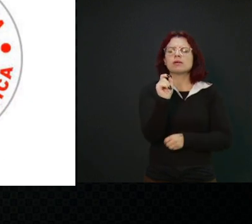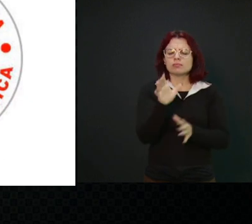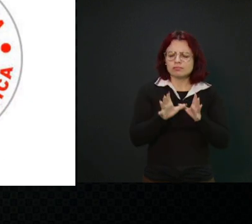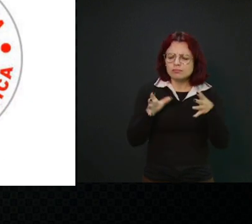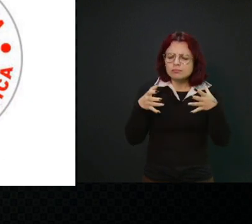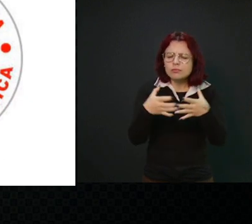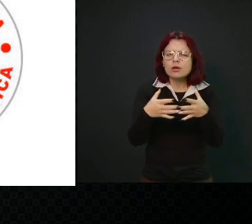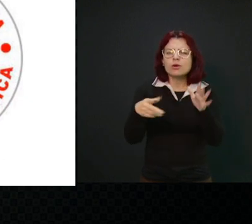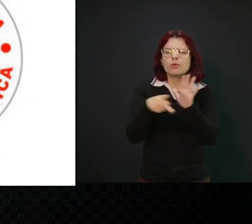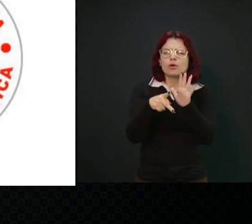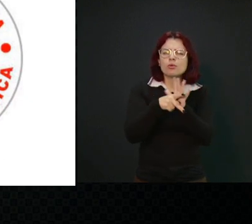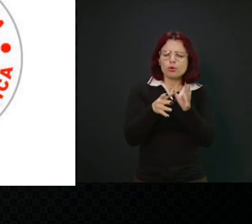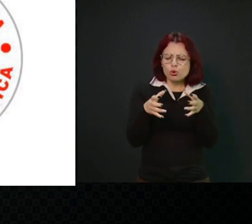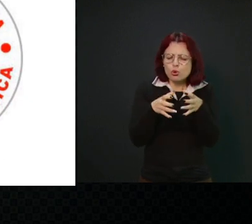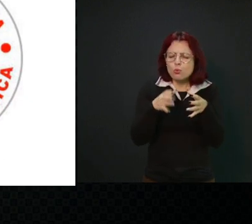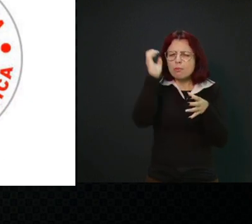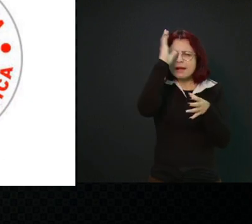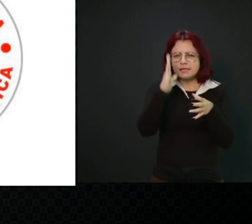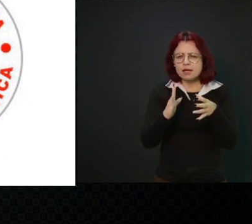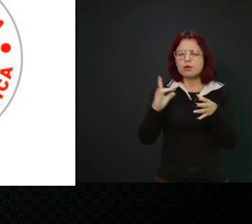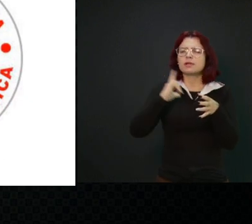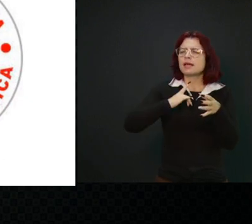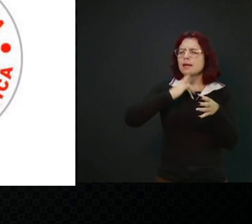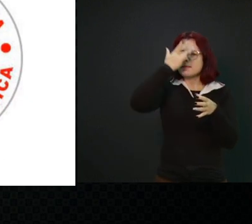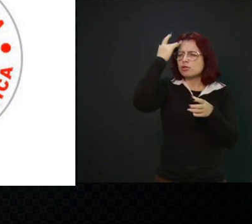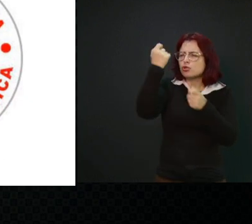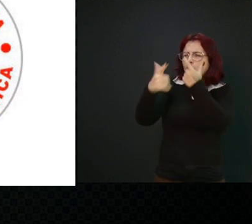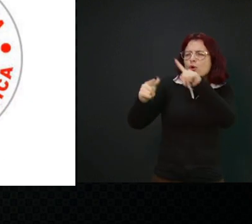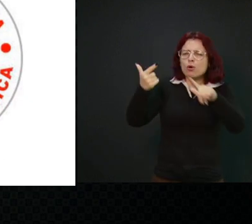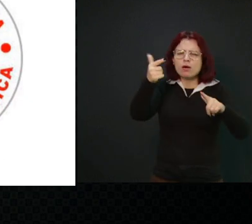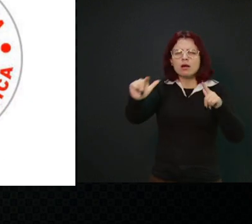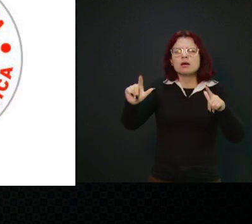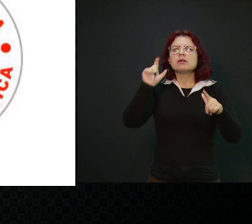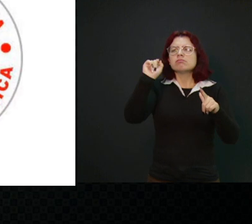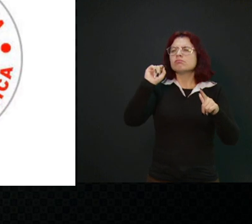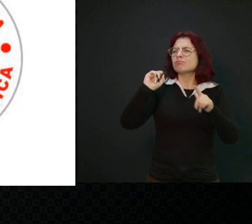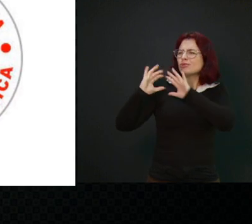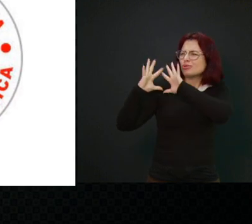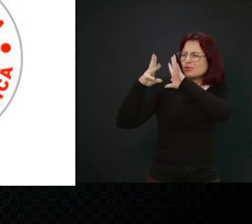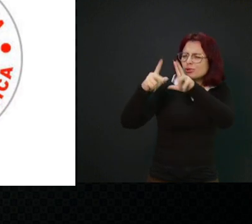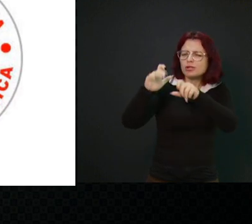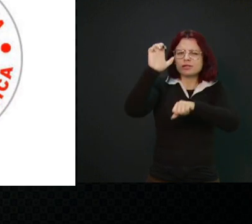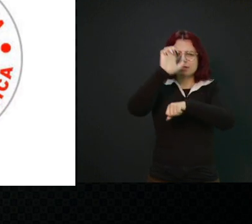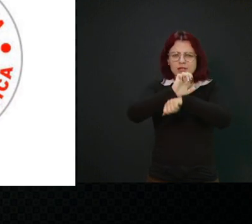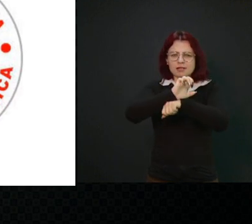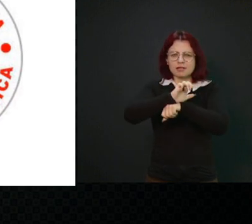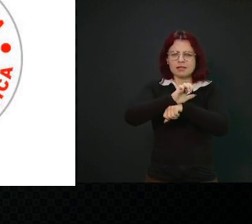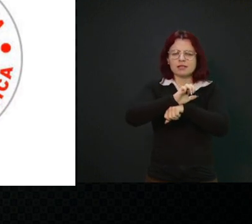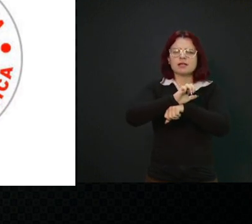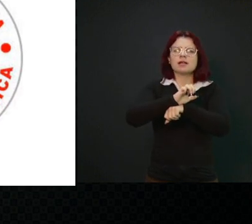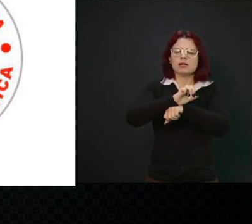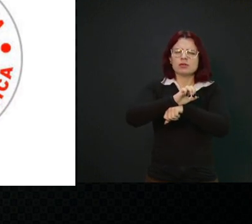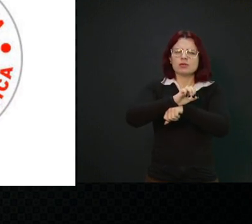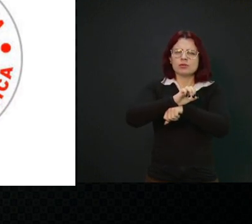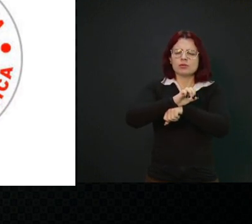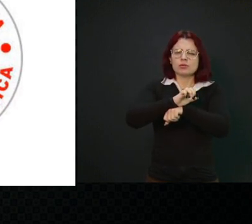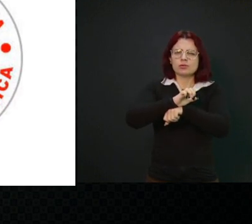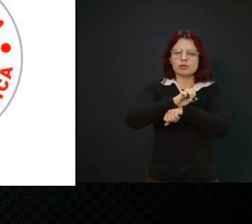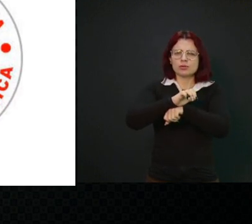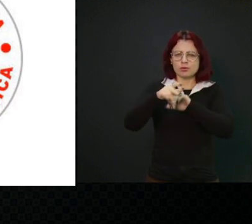conjunta com o Grupo Brasil, pessoas de todo o estado do nosso país,